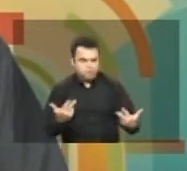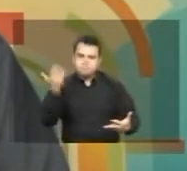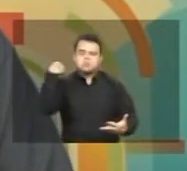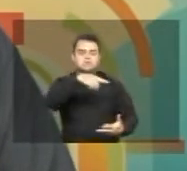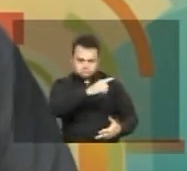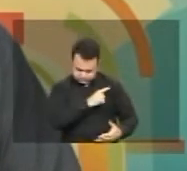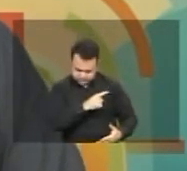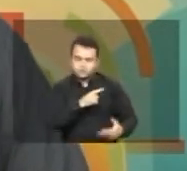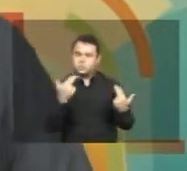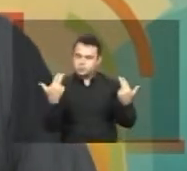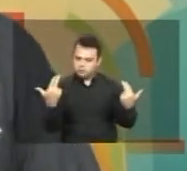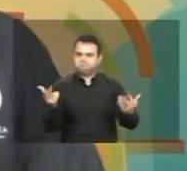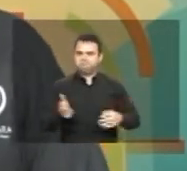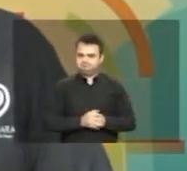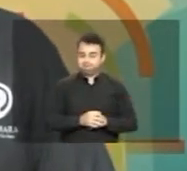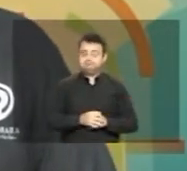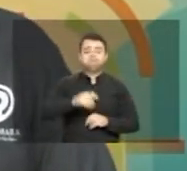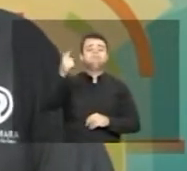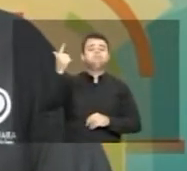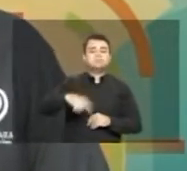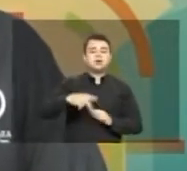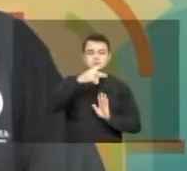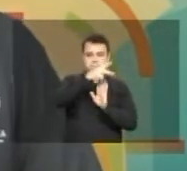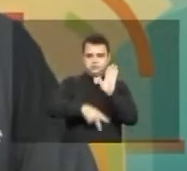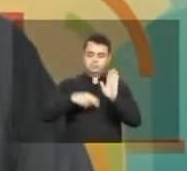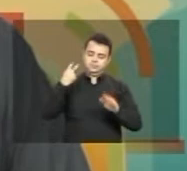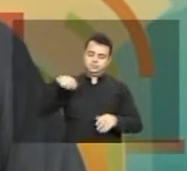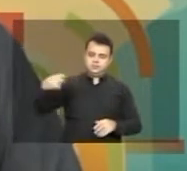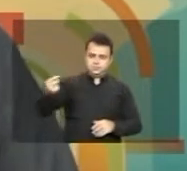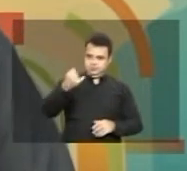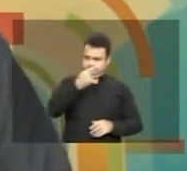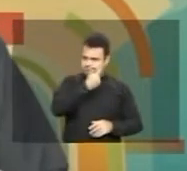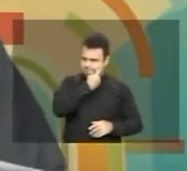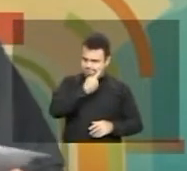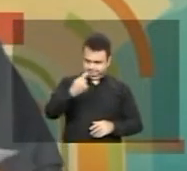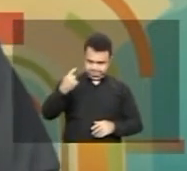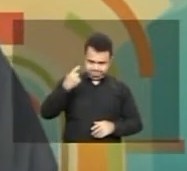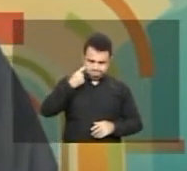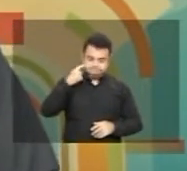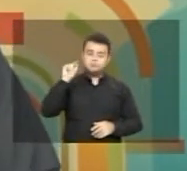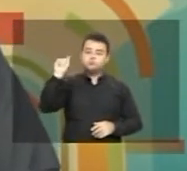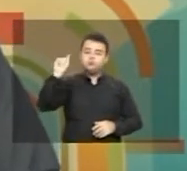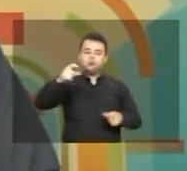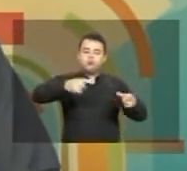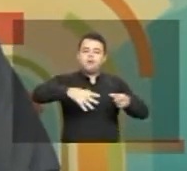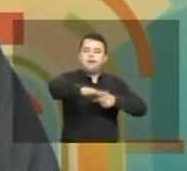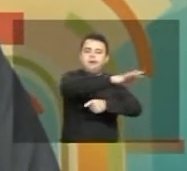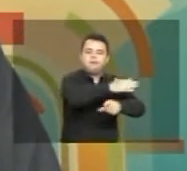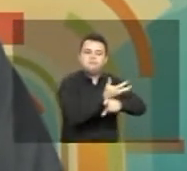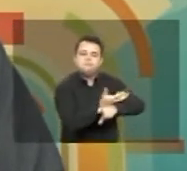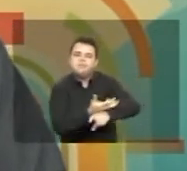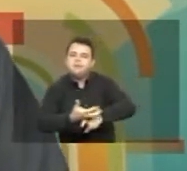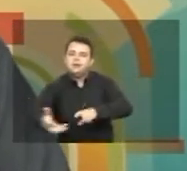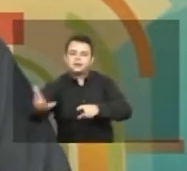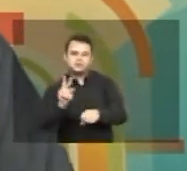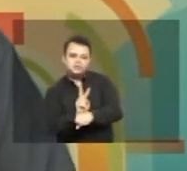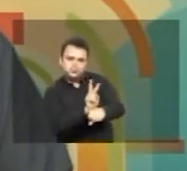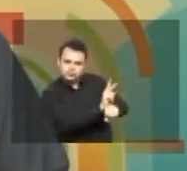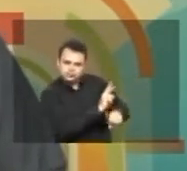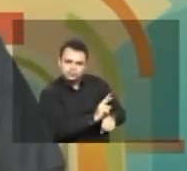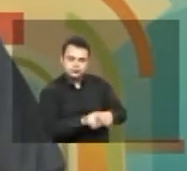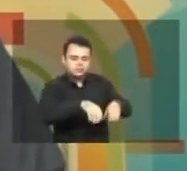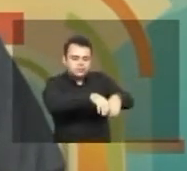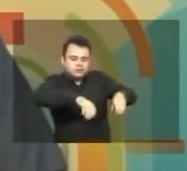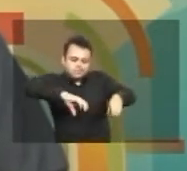pavimentação anterior também de Menezes ser analisado em plenário o projeto que permite a ligação de água e instalação de